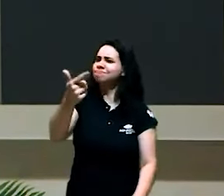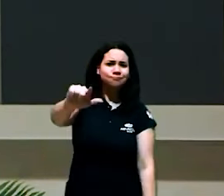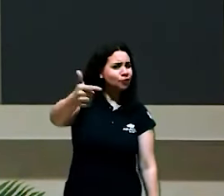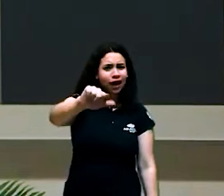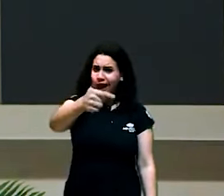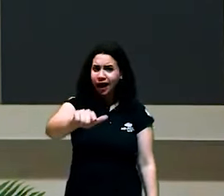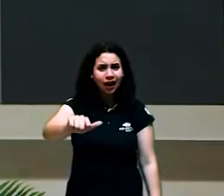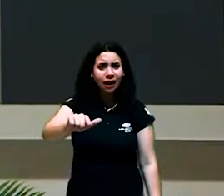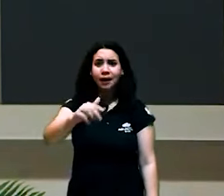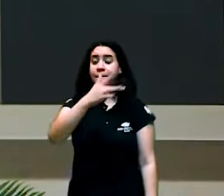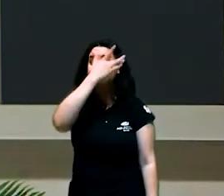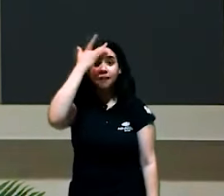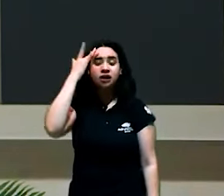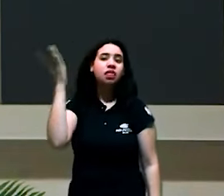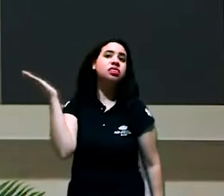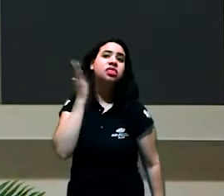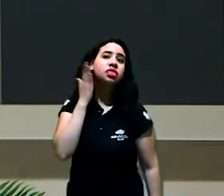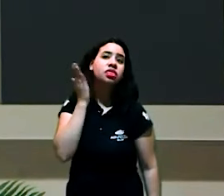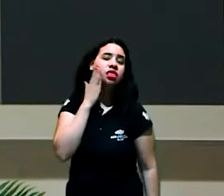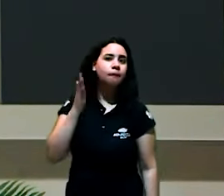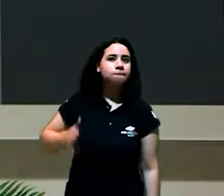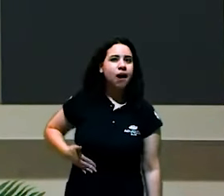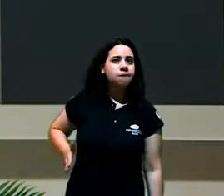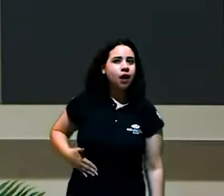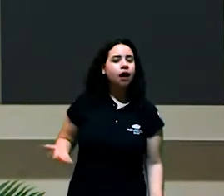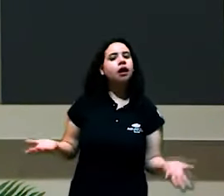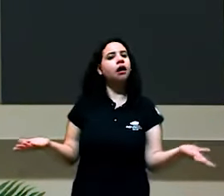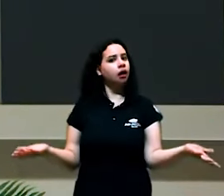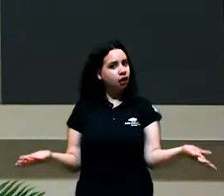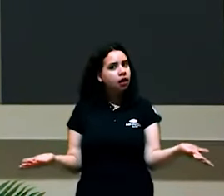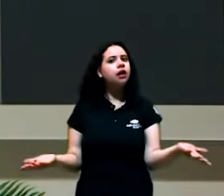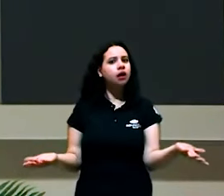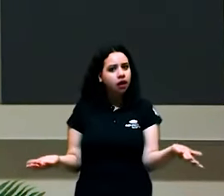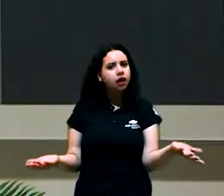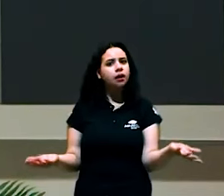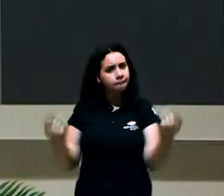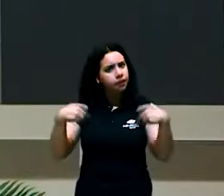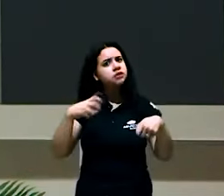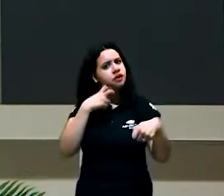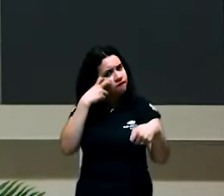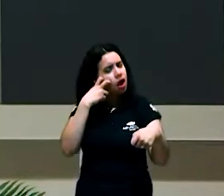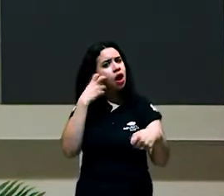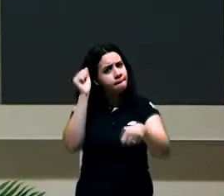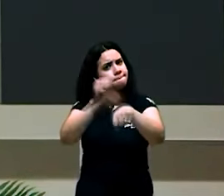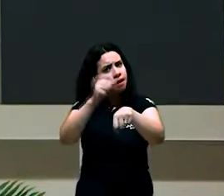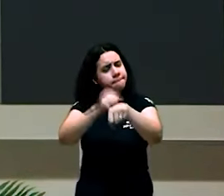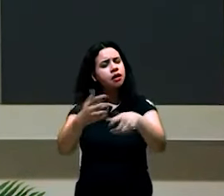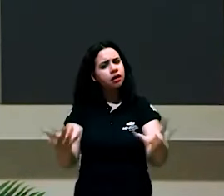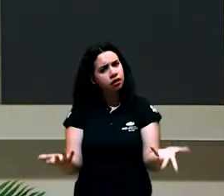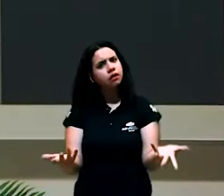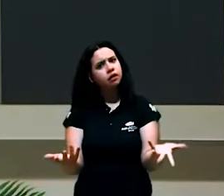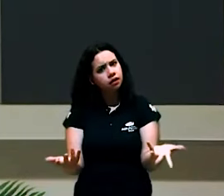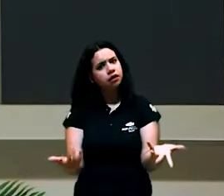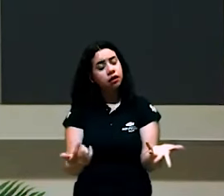esses vagabundos do evangelho falso, eu não tenho nada que ver com esse agir, o meu agir é santo, a minha